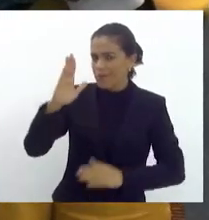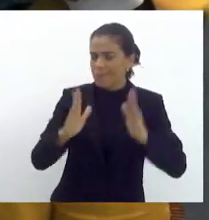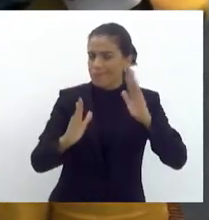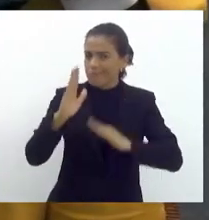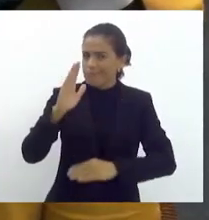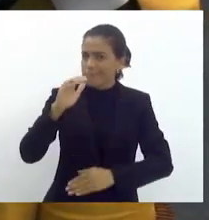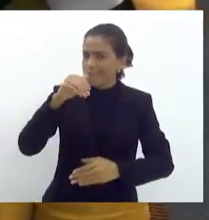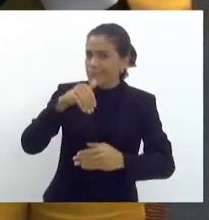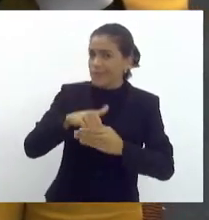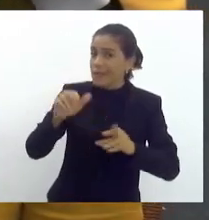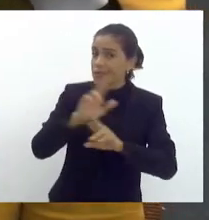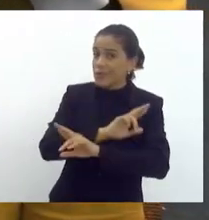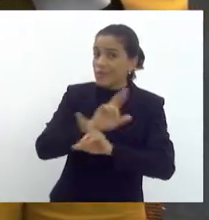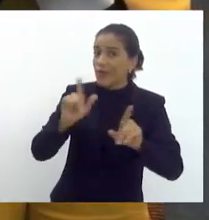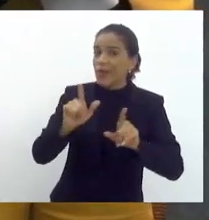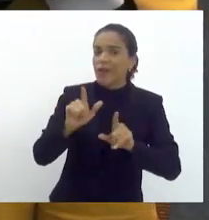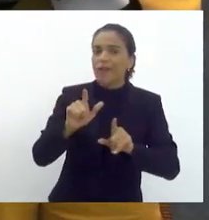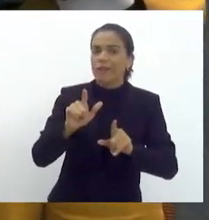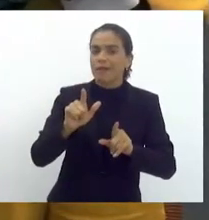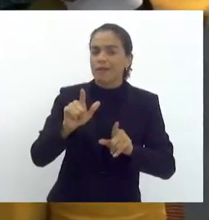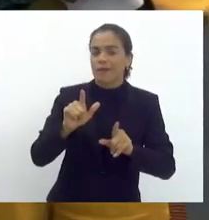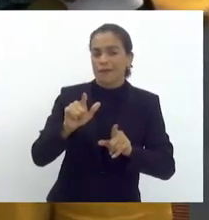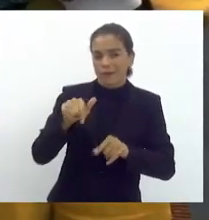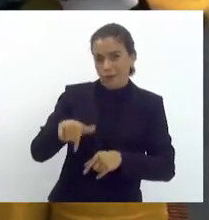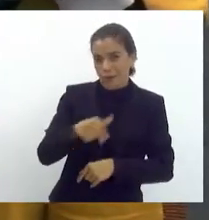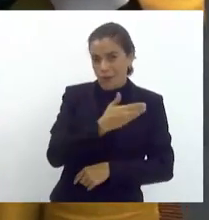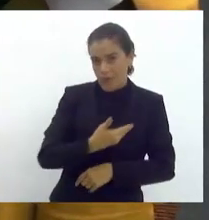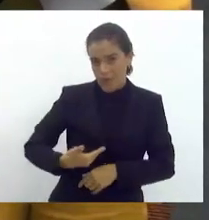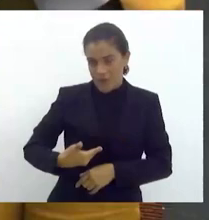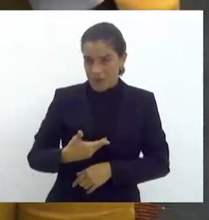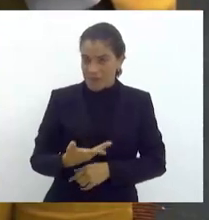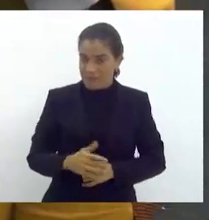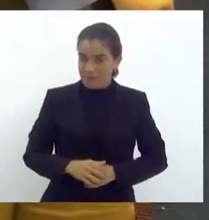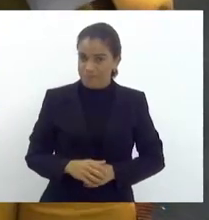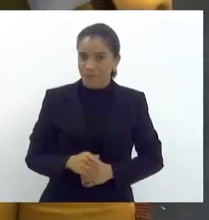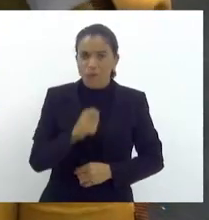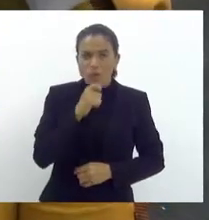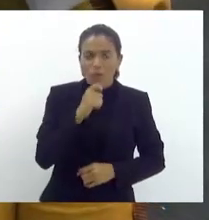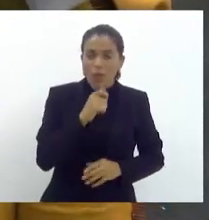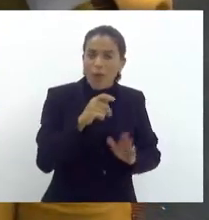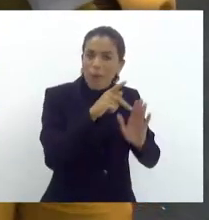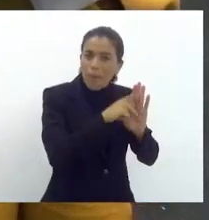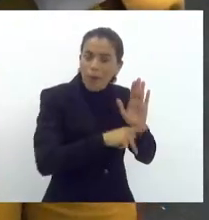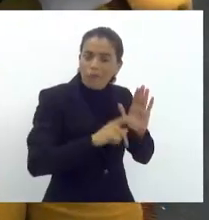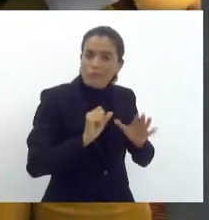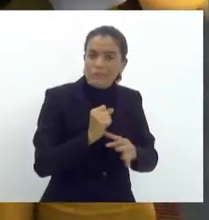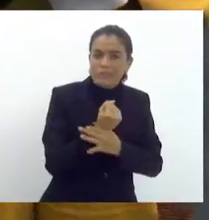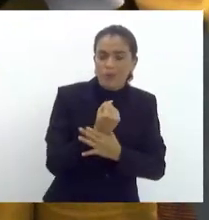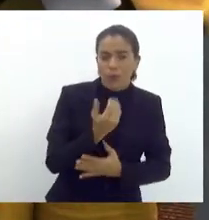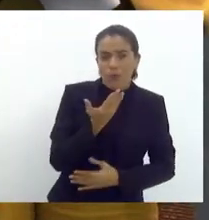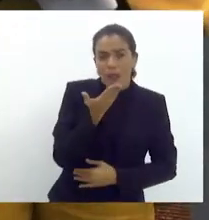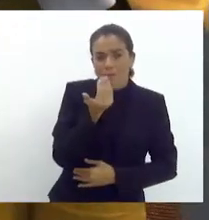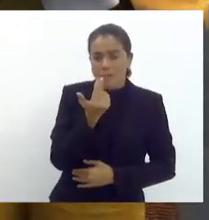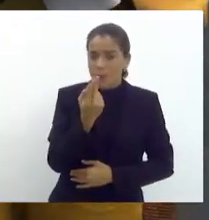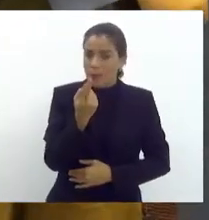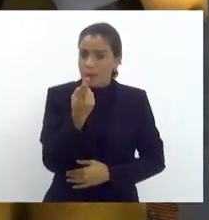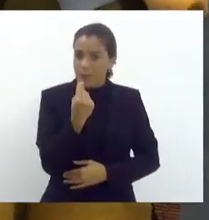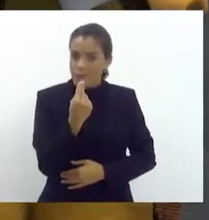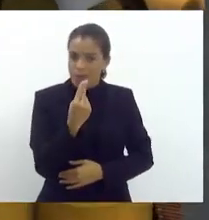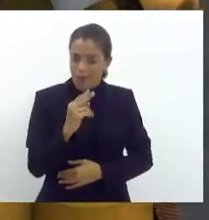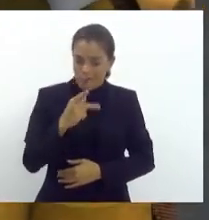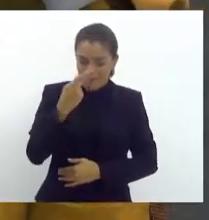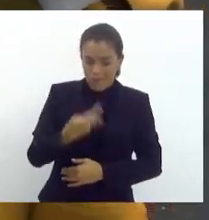do que tá fazendo o governador é inadmissível nós não termos um programa de segurança alimentar e nutricional do Estado